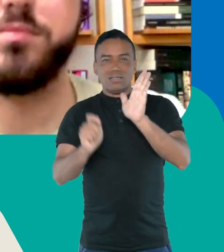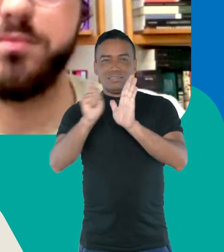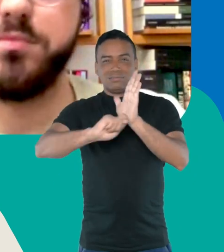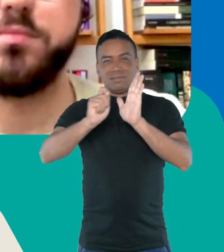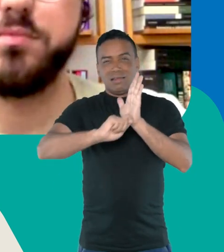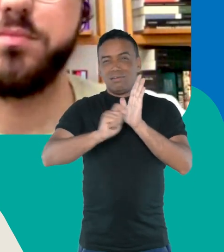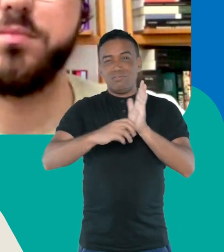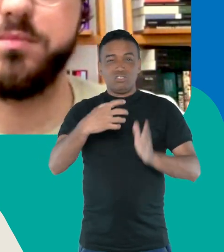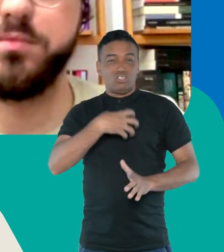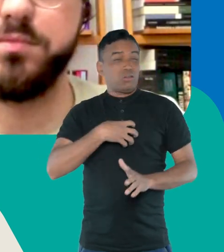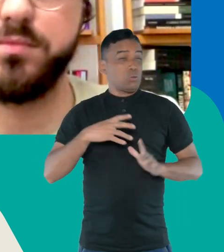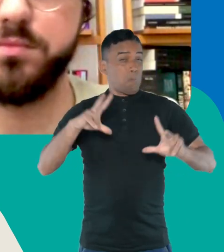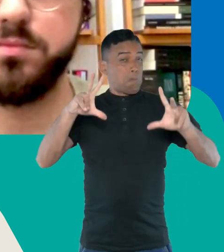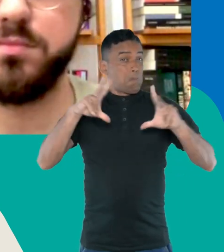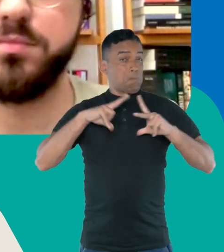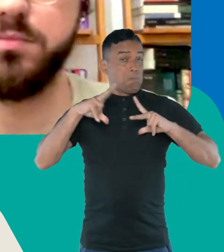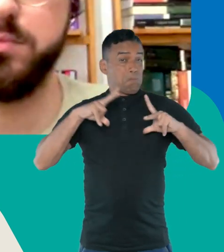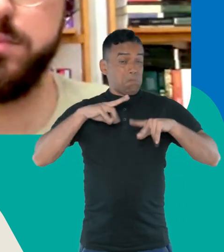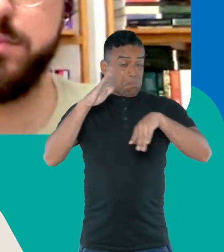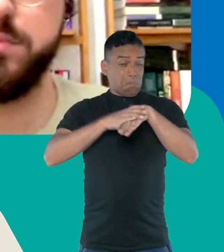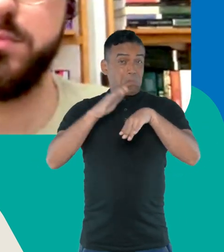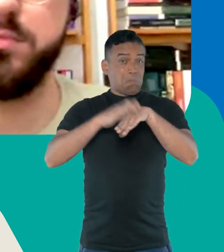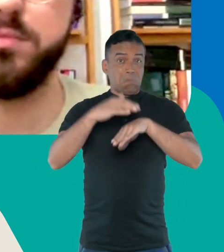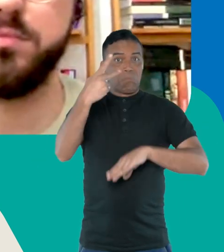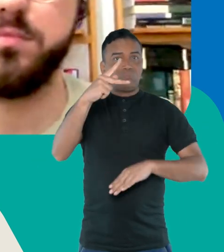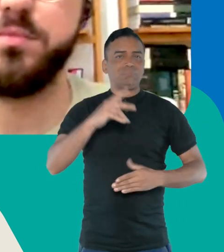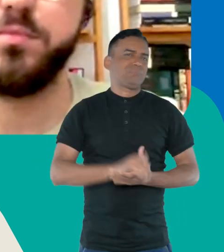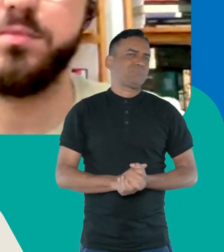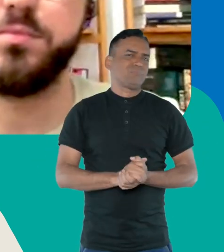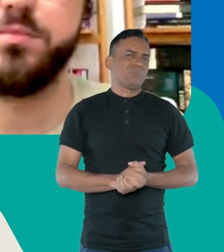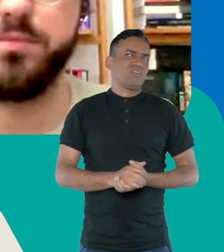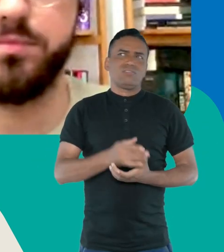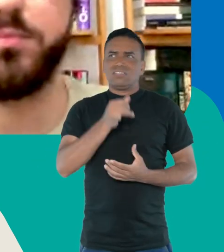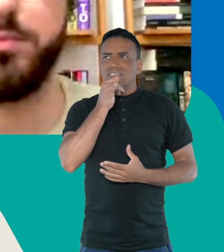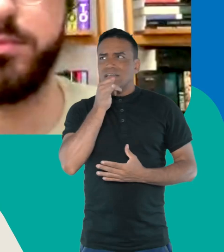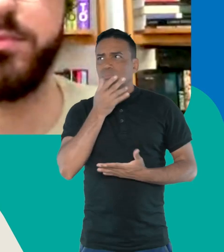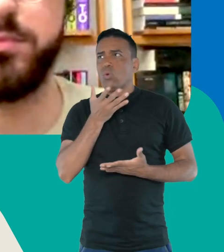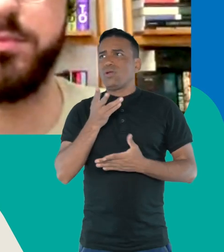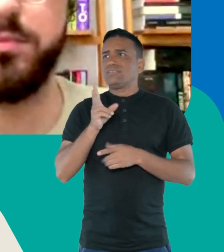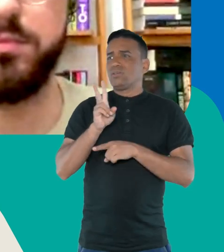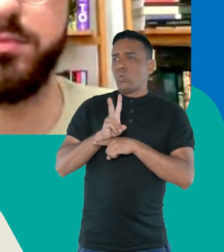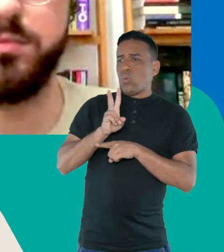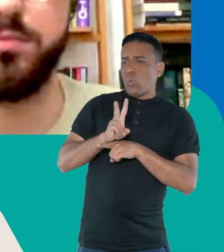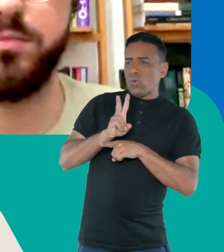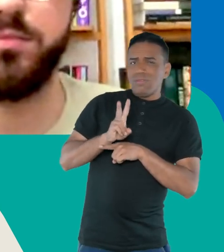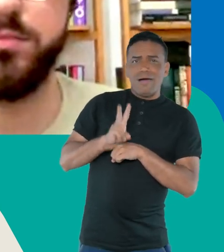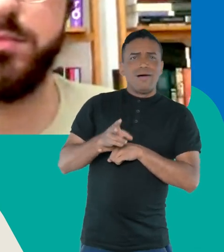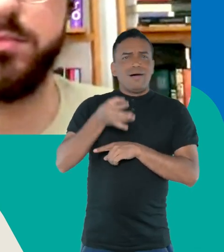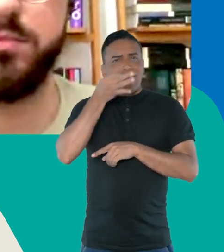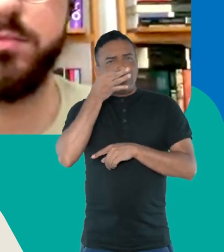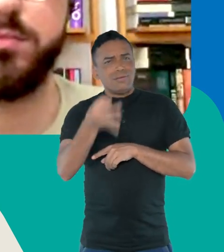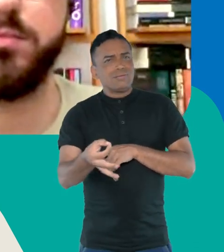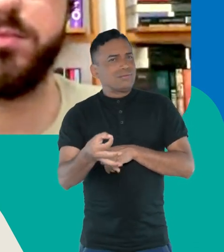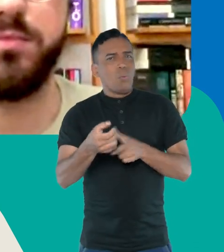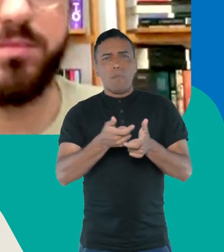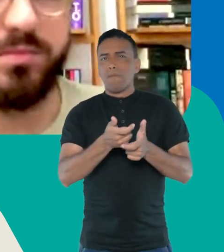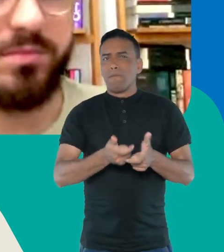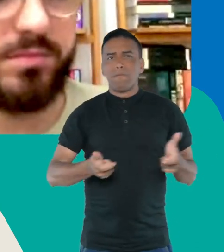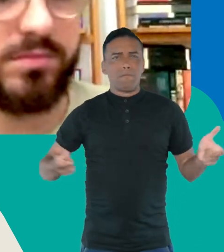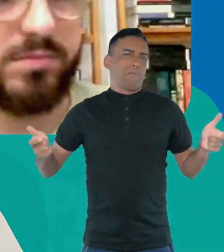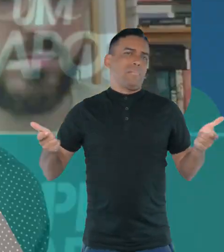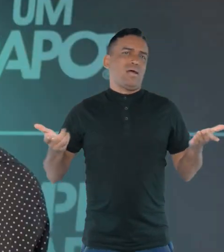E você atribui a que esse cuidado e essa atenção